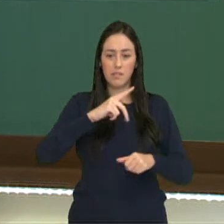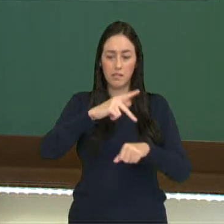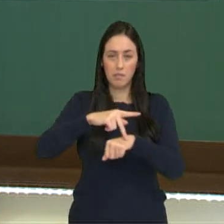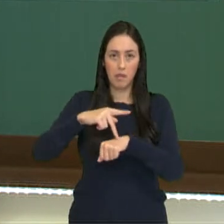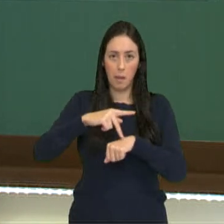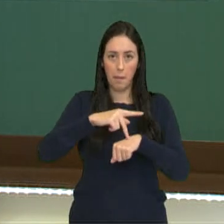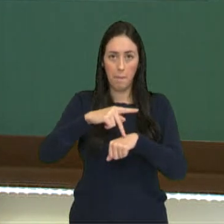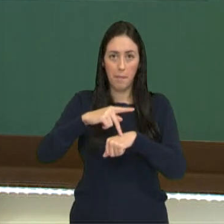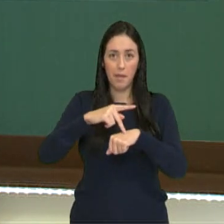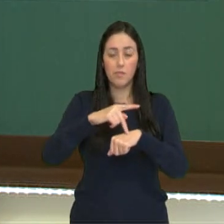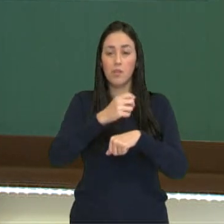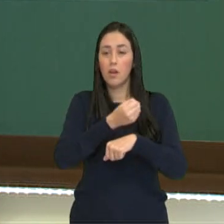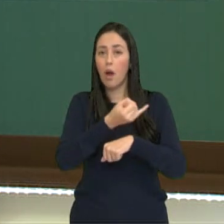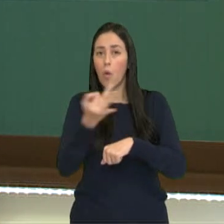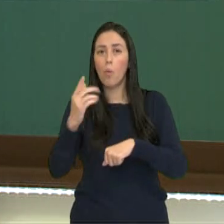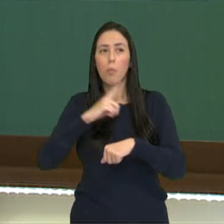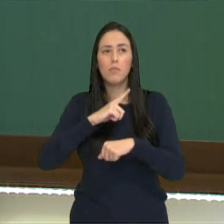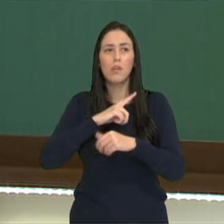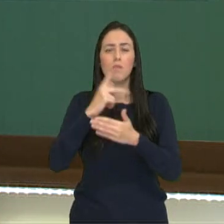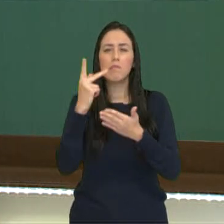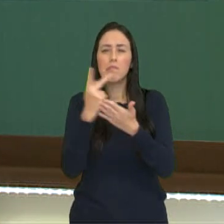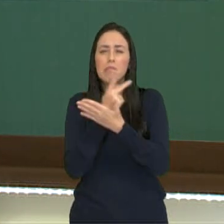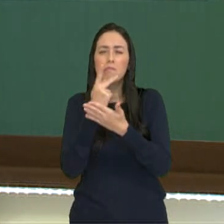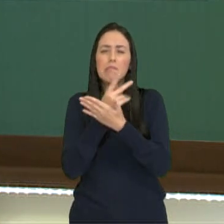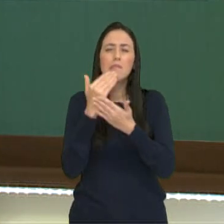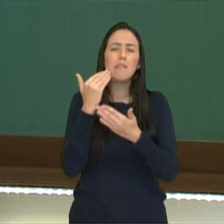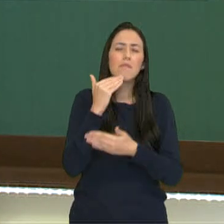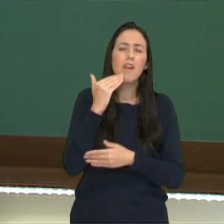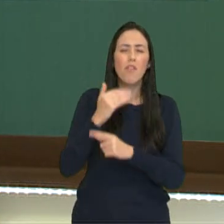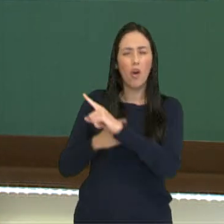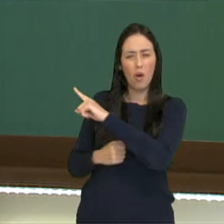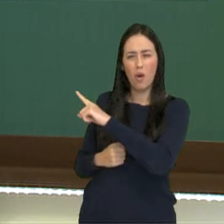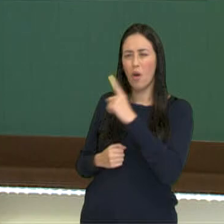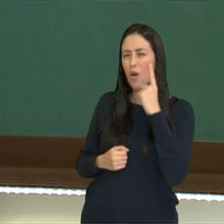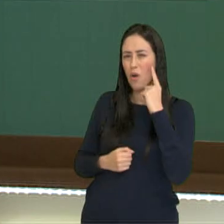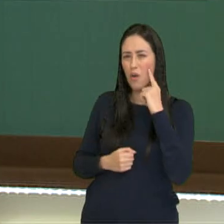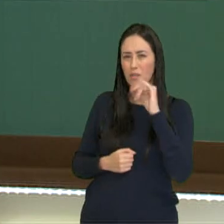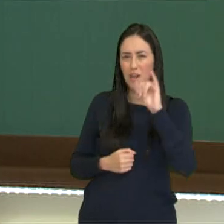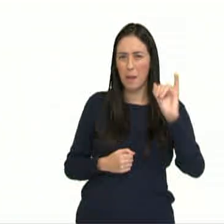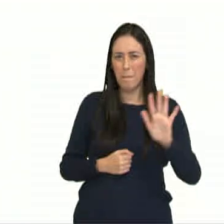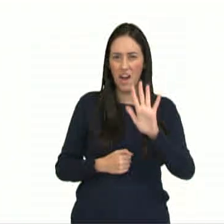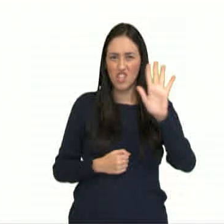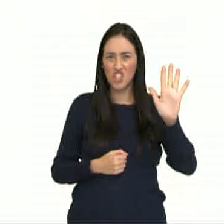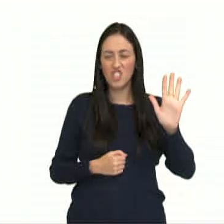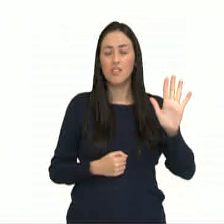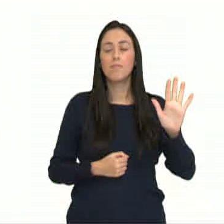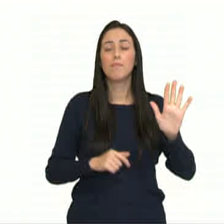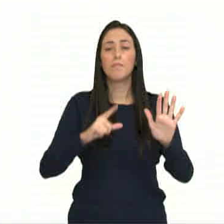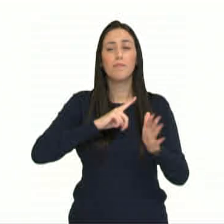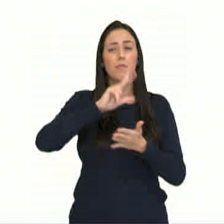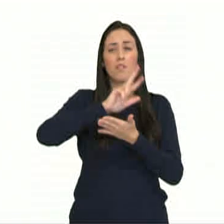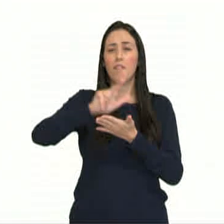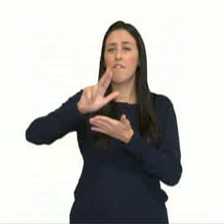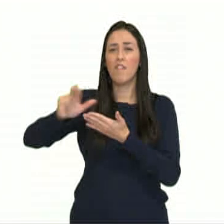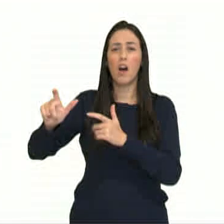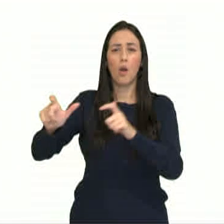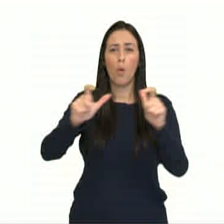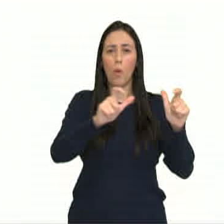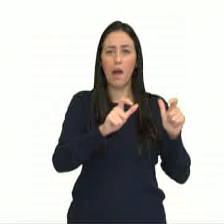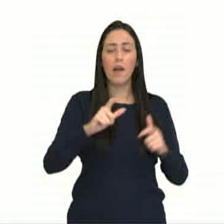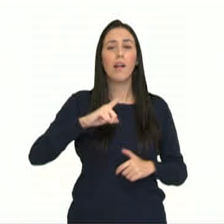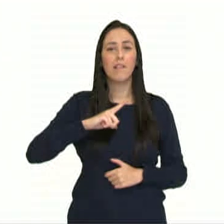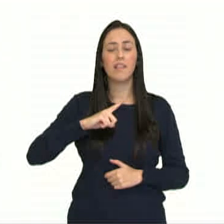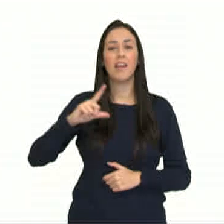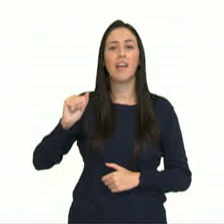algumas áreas que apresentam falhas, a exemplo do que você vê na imagem do lado direito. E em vários lugares nós temos vários aquíferos que